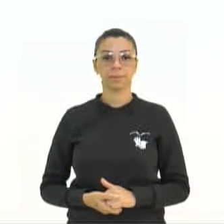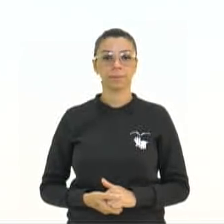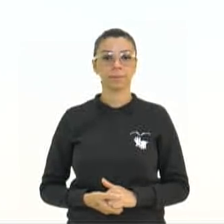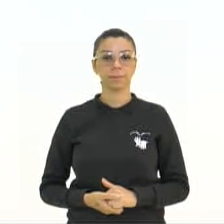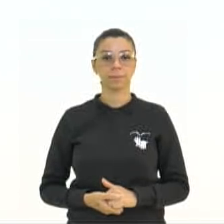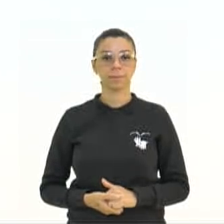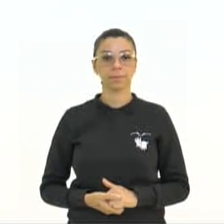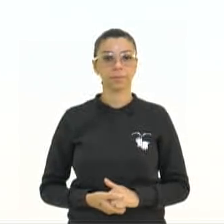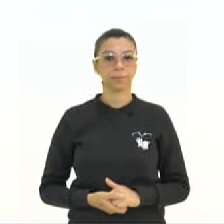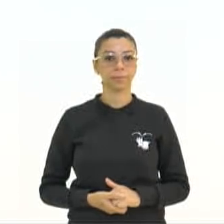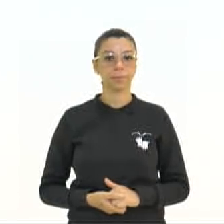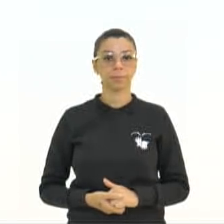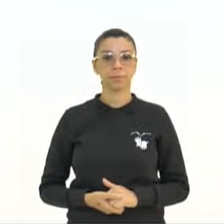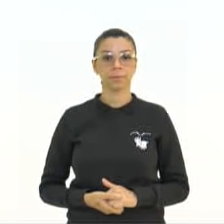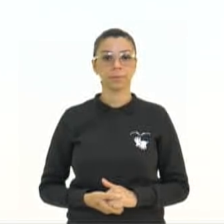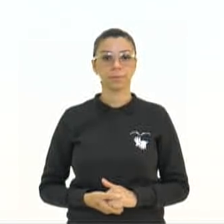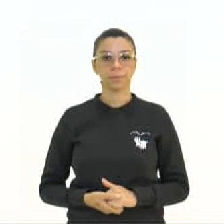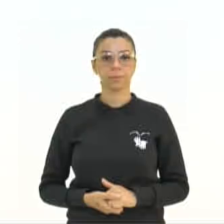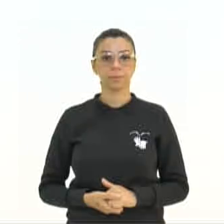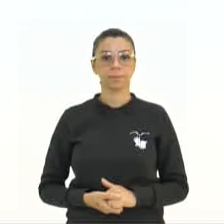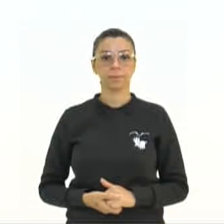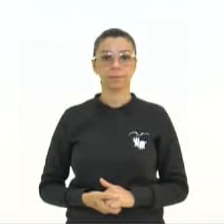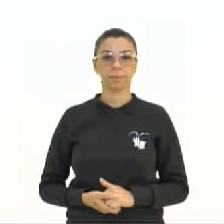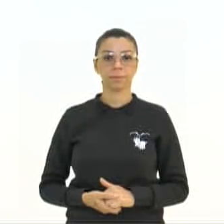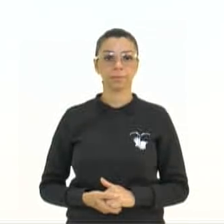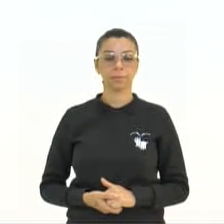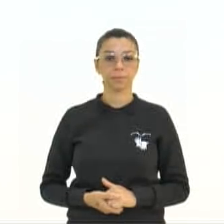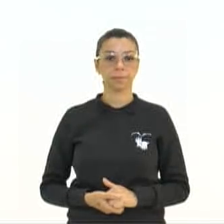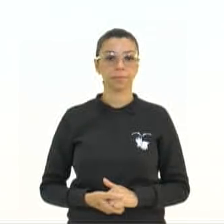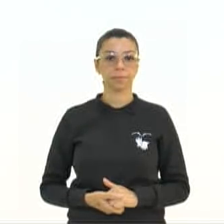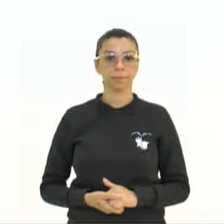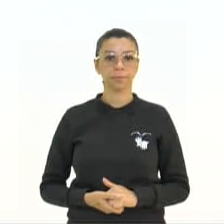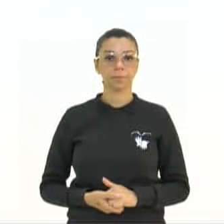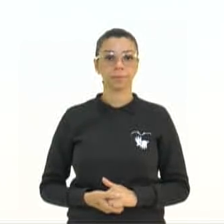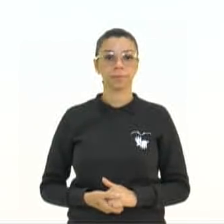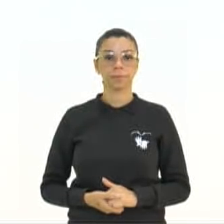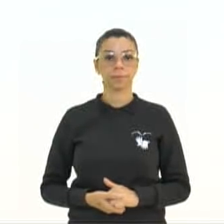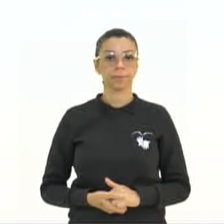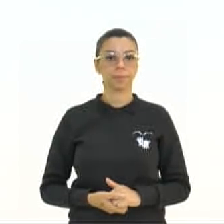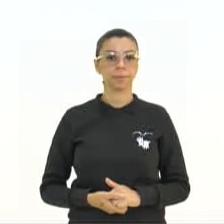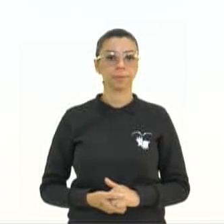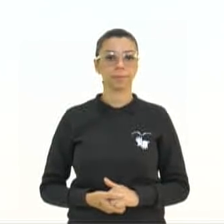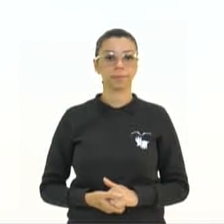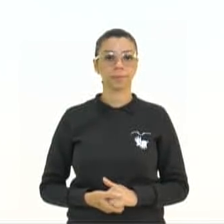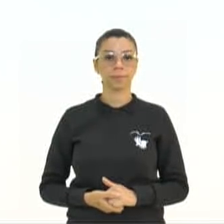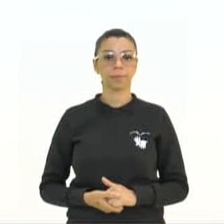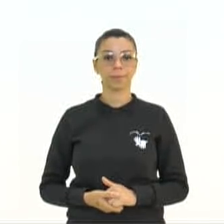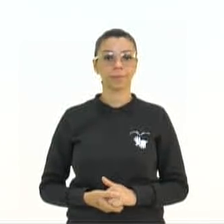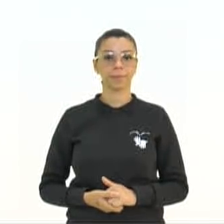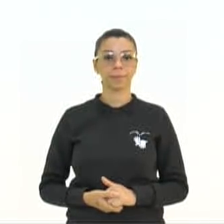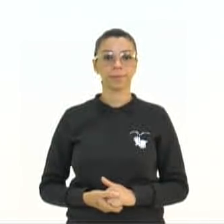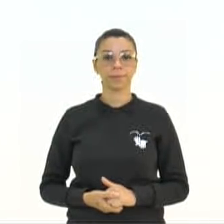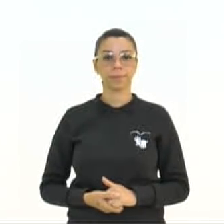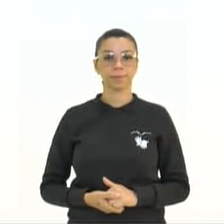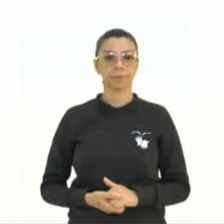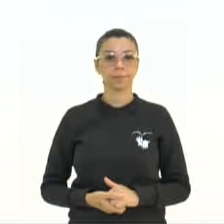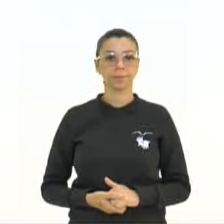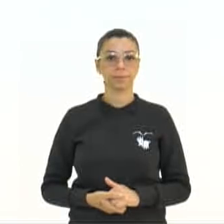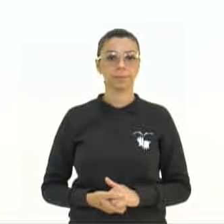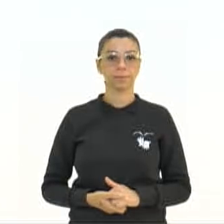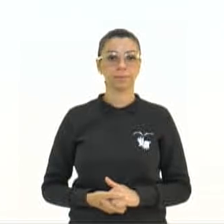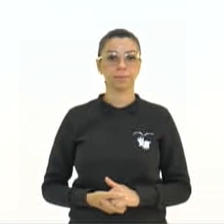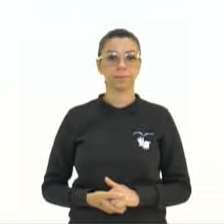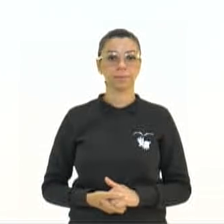his dirty socks from under the sofa. I vacuumed the carpets while Bob was